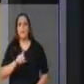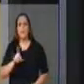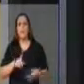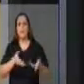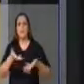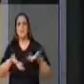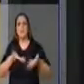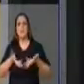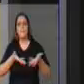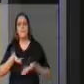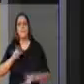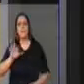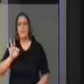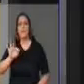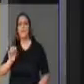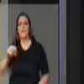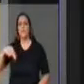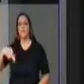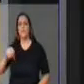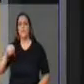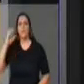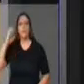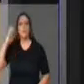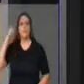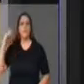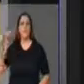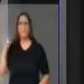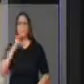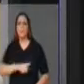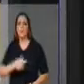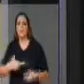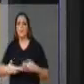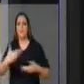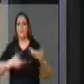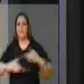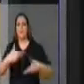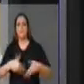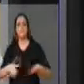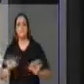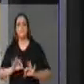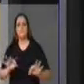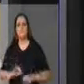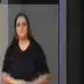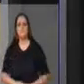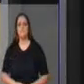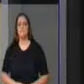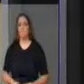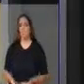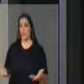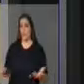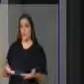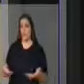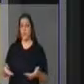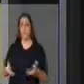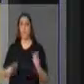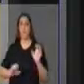terapia fonoaudiológica para voltar a falar. Nós temos hoje uma estatística do